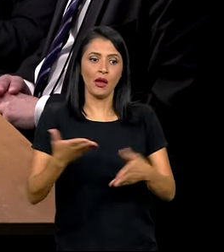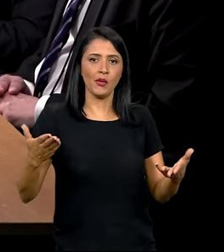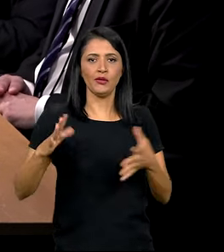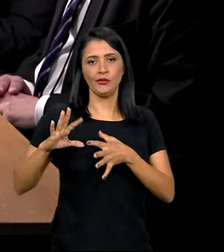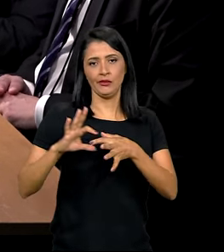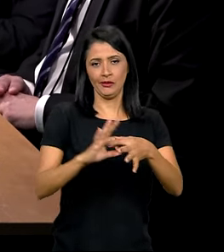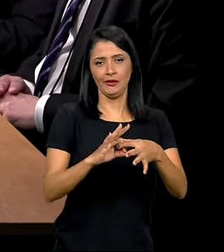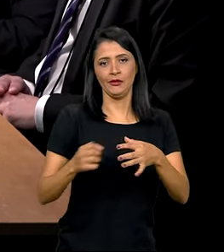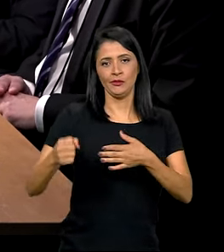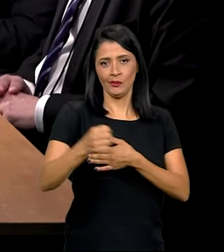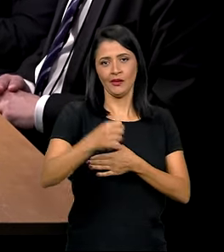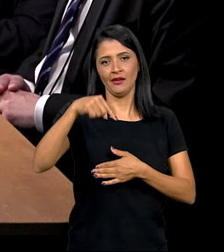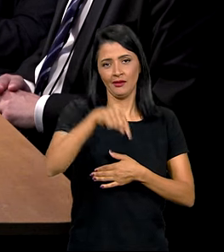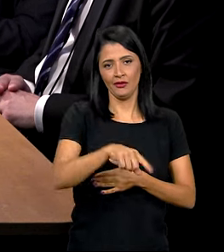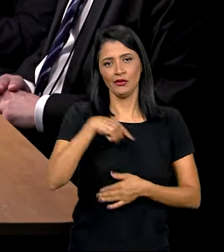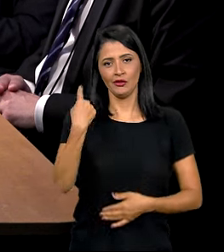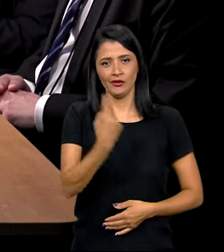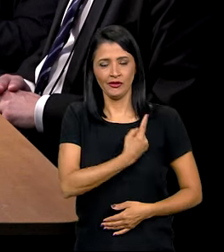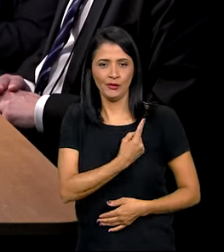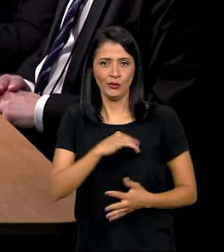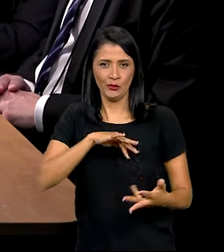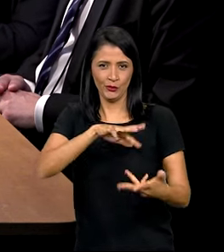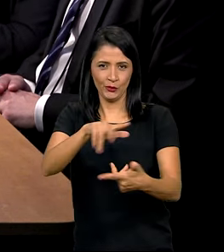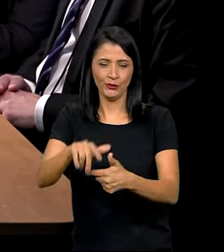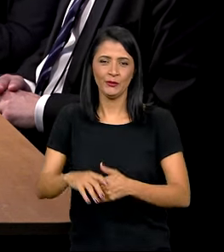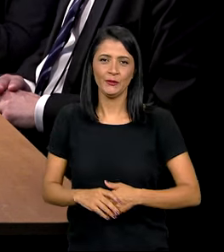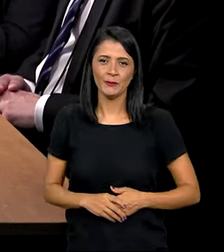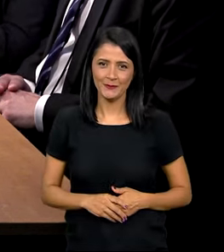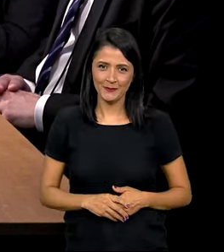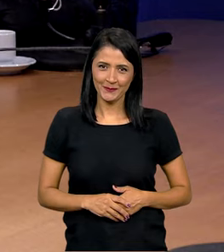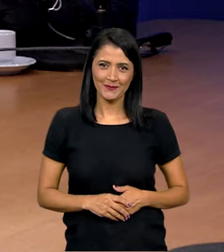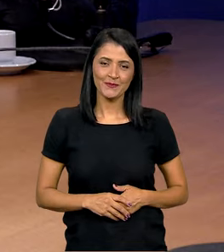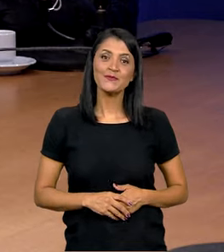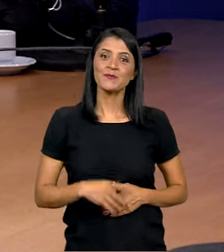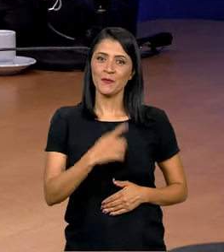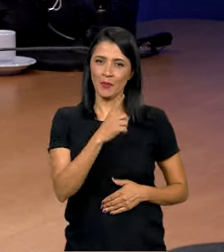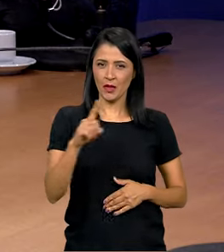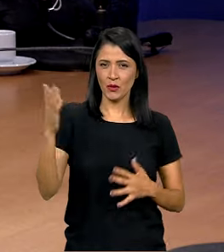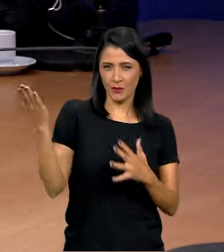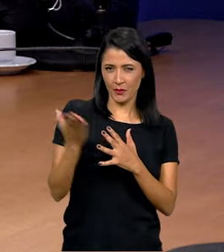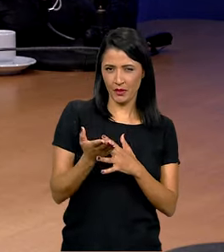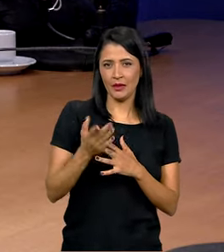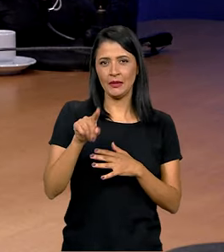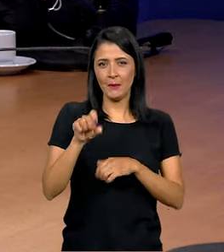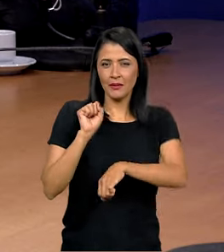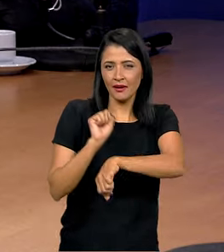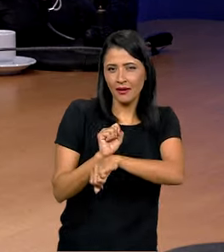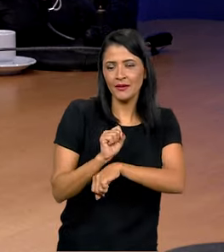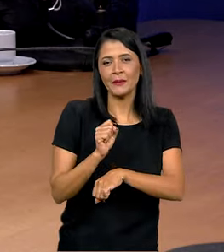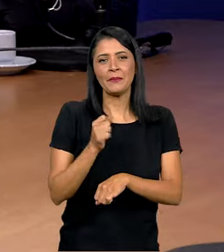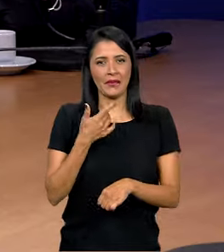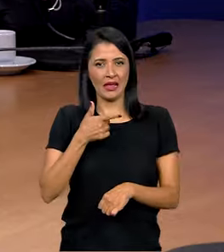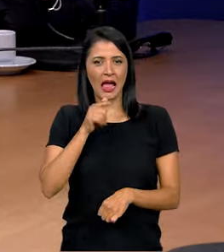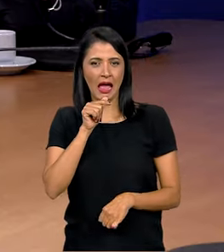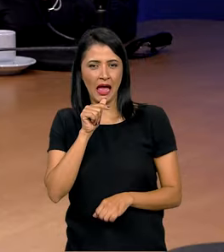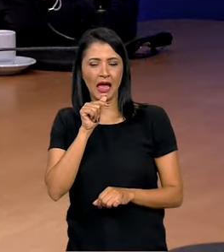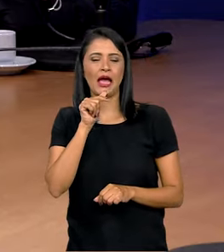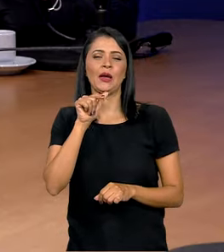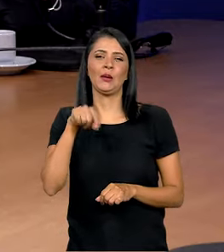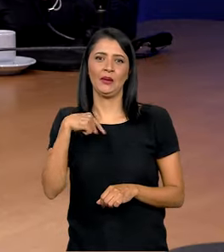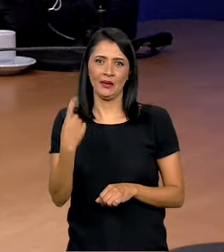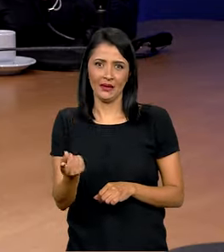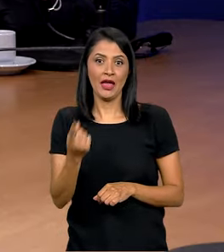tá inserido né conjuntural assim Global vamos dar mais um um Break por aqui uma paradinha pra gente tomar